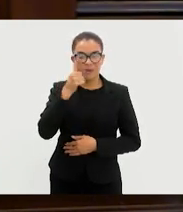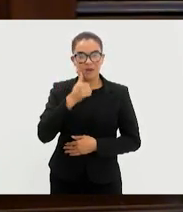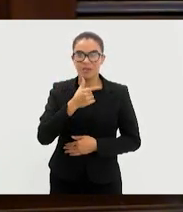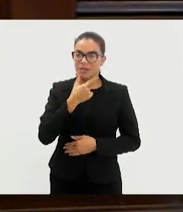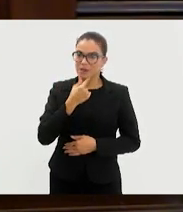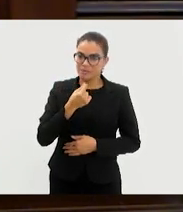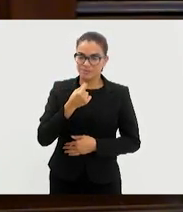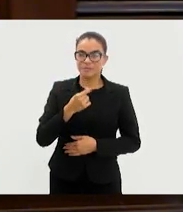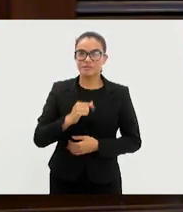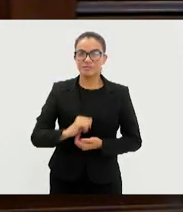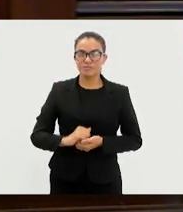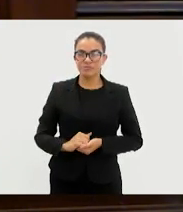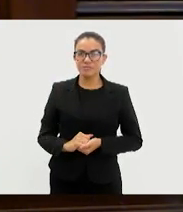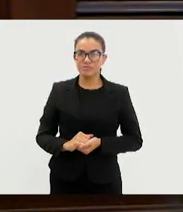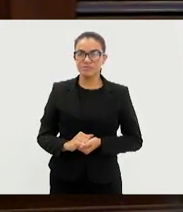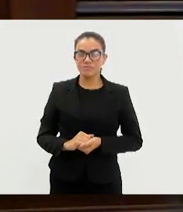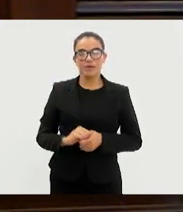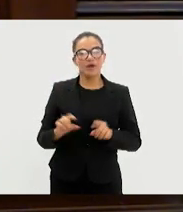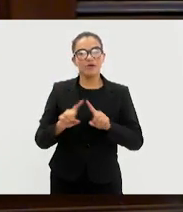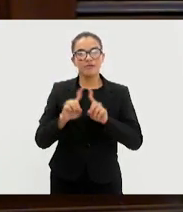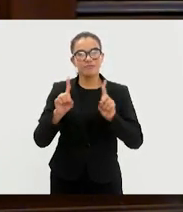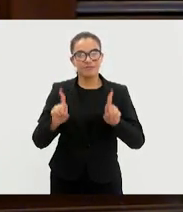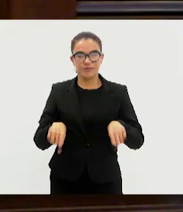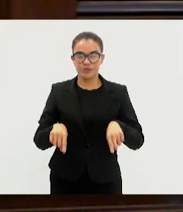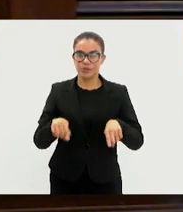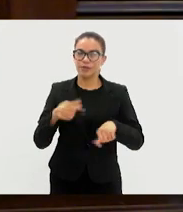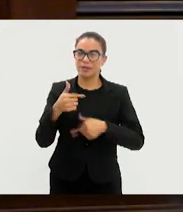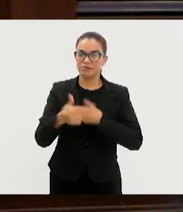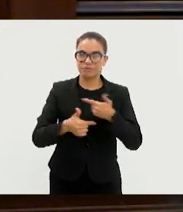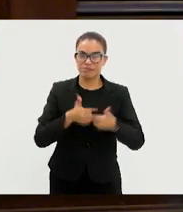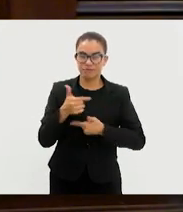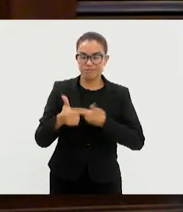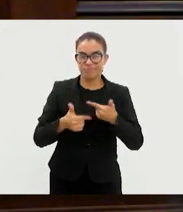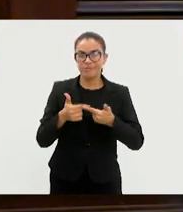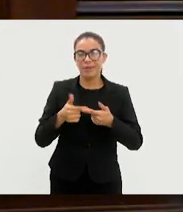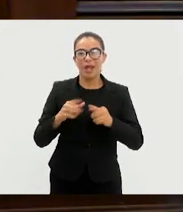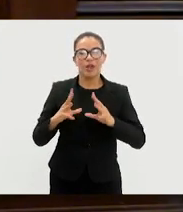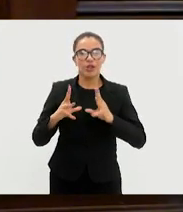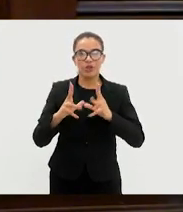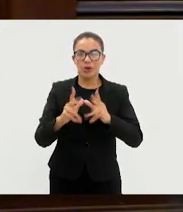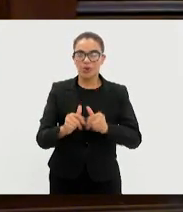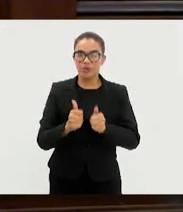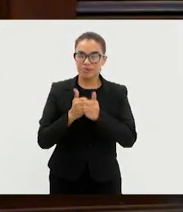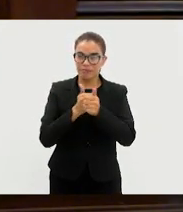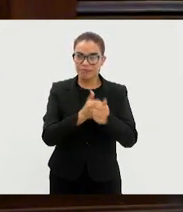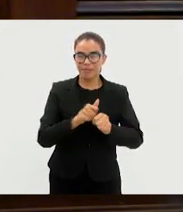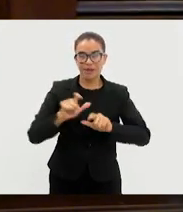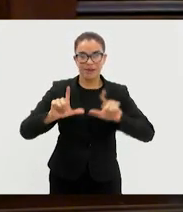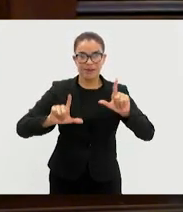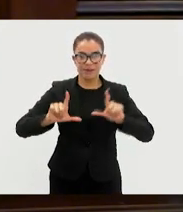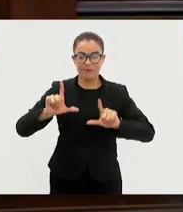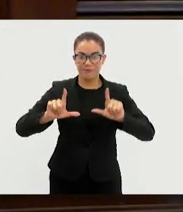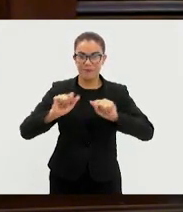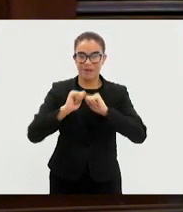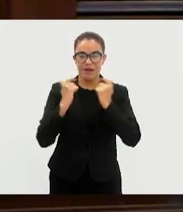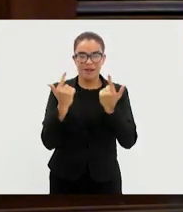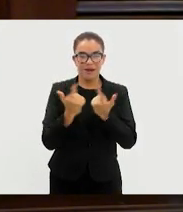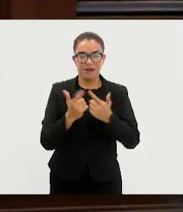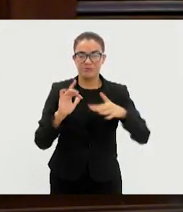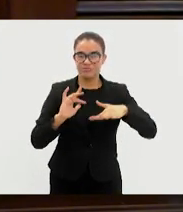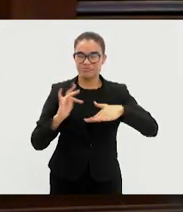deputadas, servidores desta casa, aqueles que nos acompanham pela TV Alerj, redes